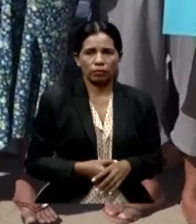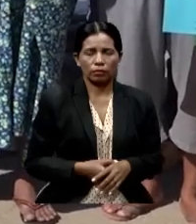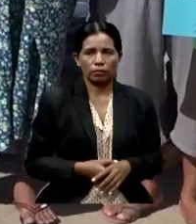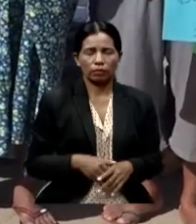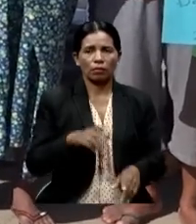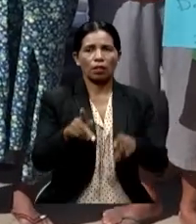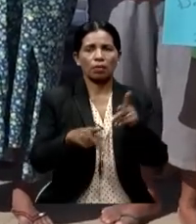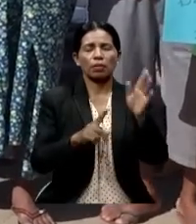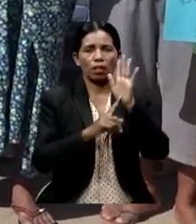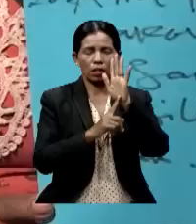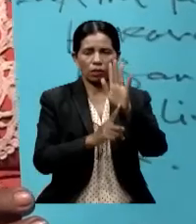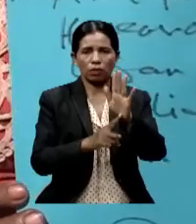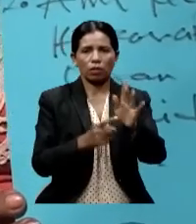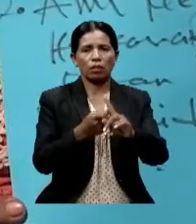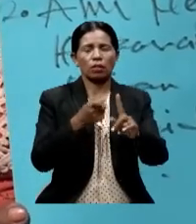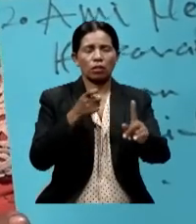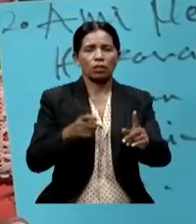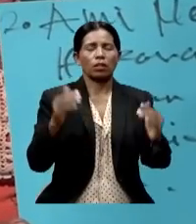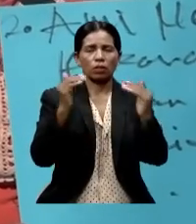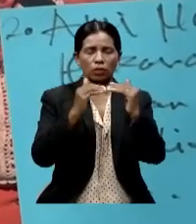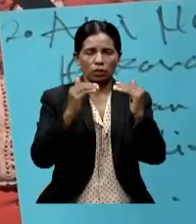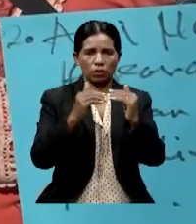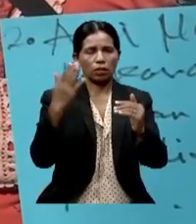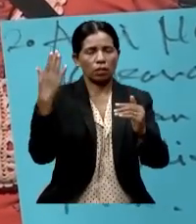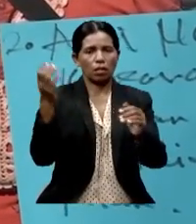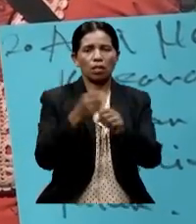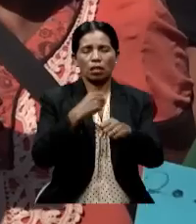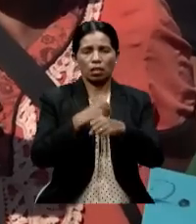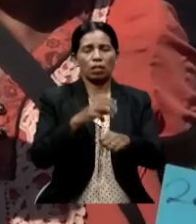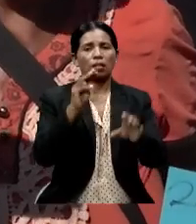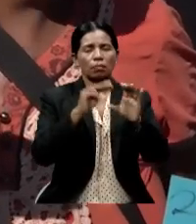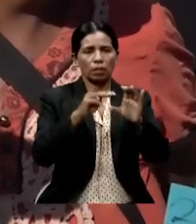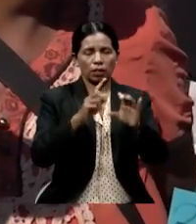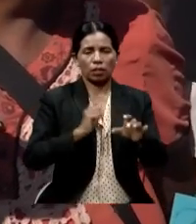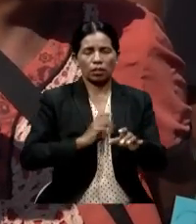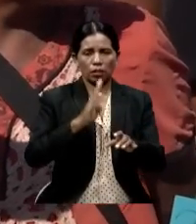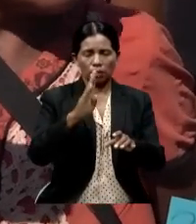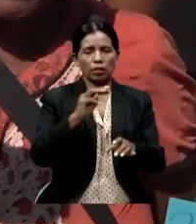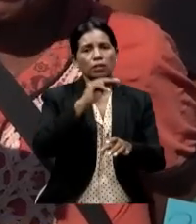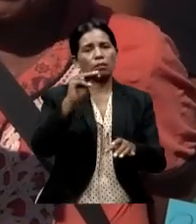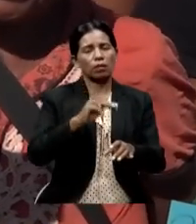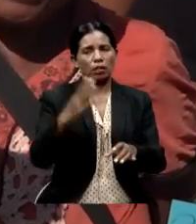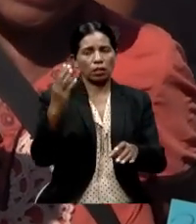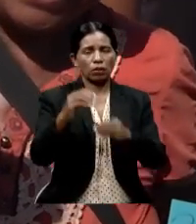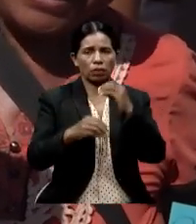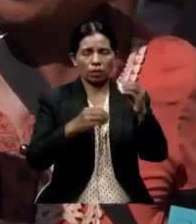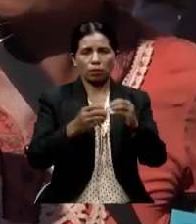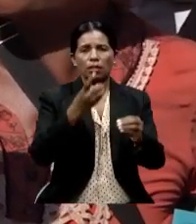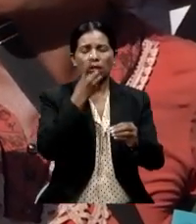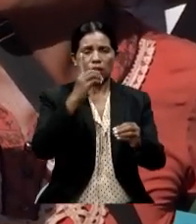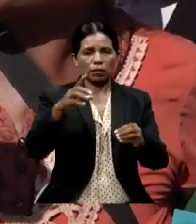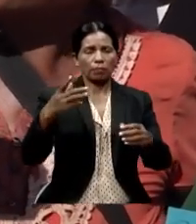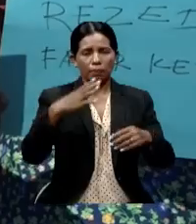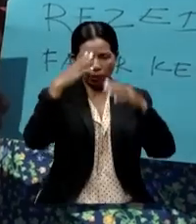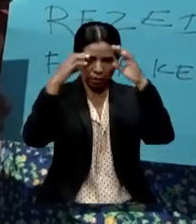Negosiante sira hato lamenta saune leusi conferensa ba imprensa ne behalau ye mercado tai besi segunda ne relacion de declaração presidente